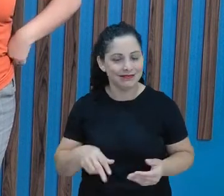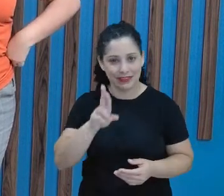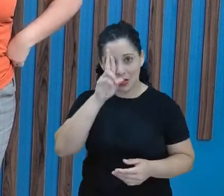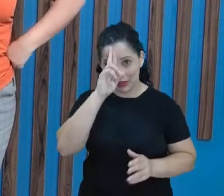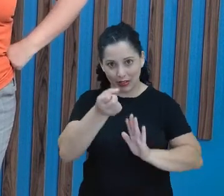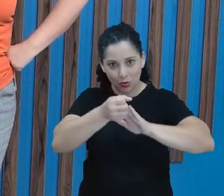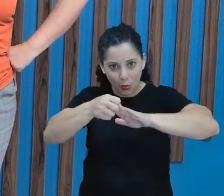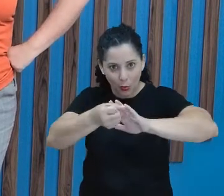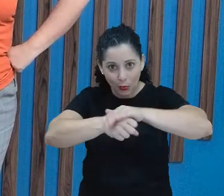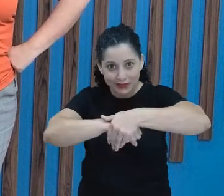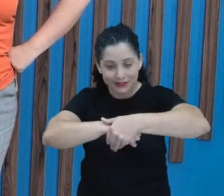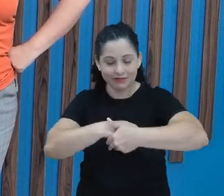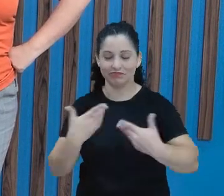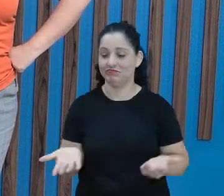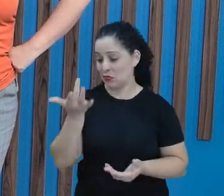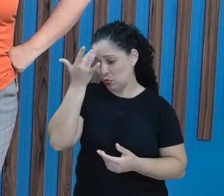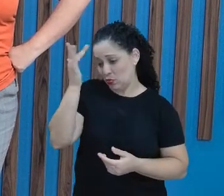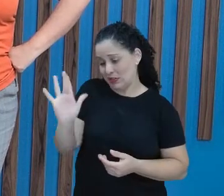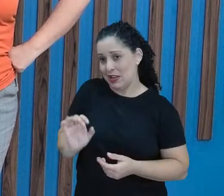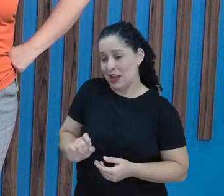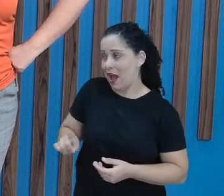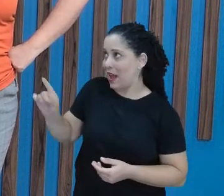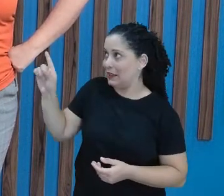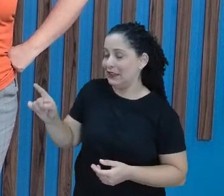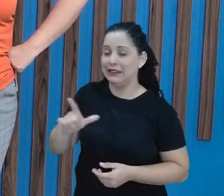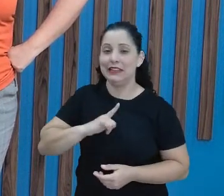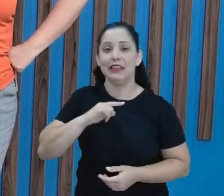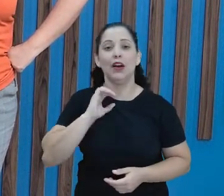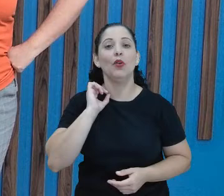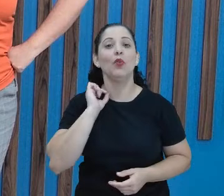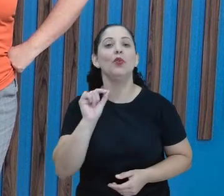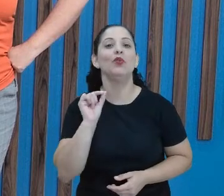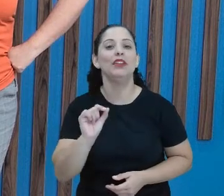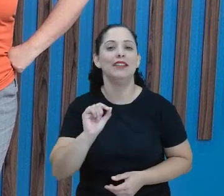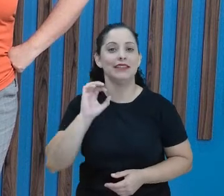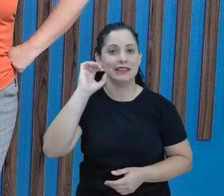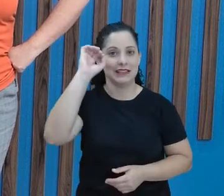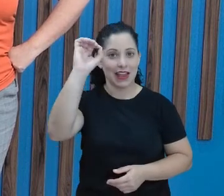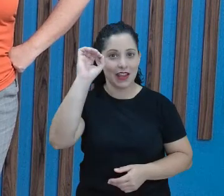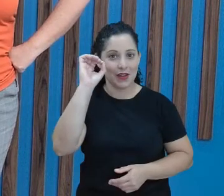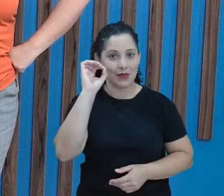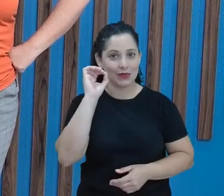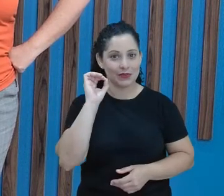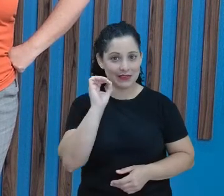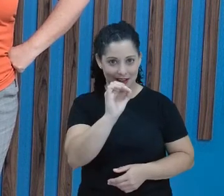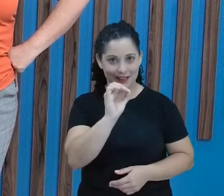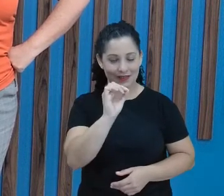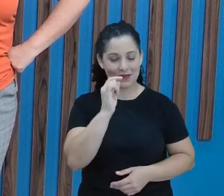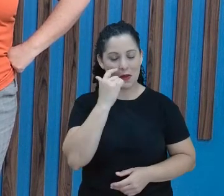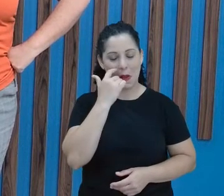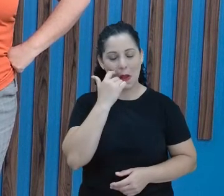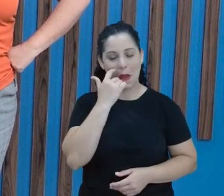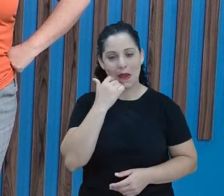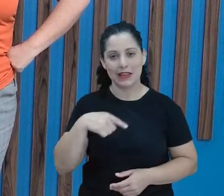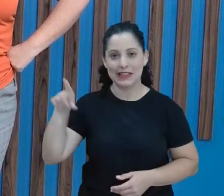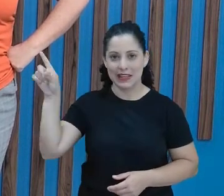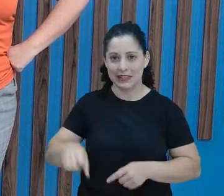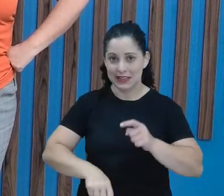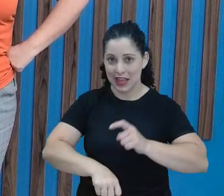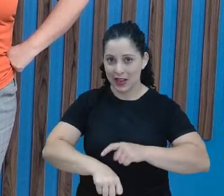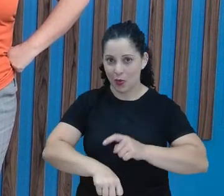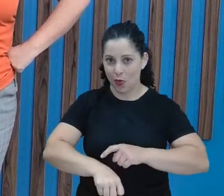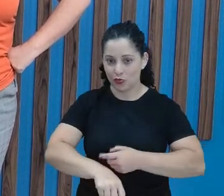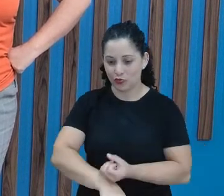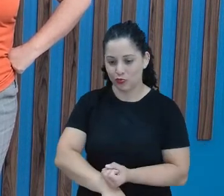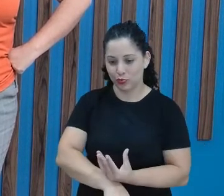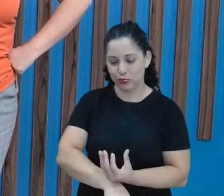que não, porque senão teria aí 24 horas, lembra? Esse é um relógio